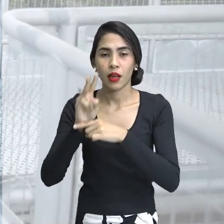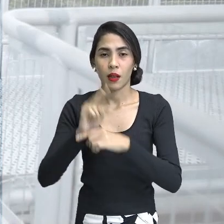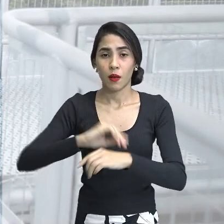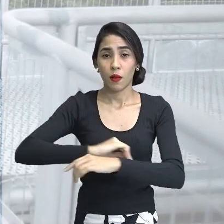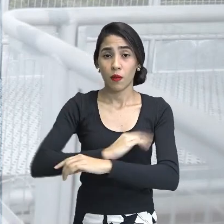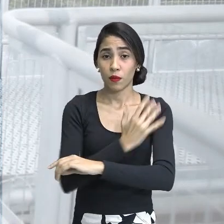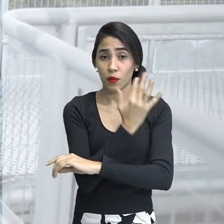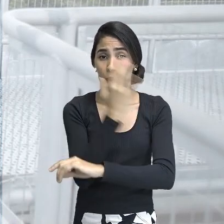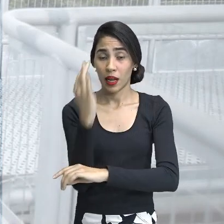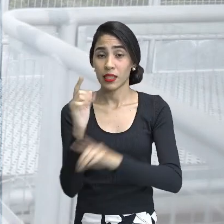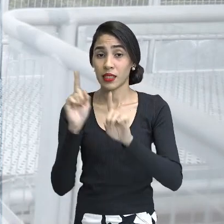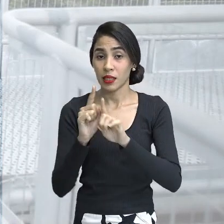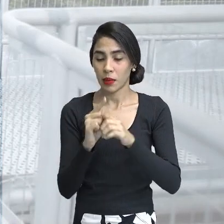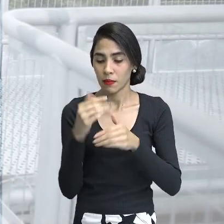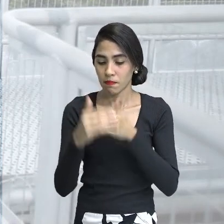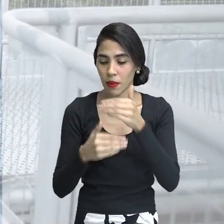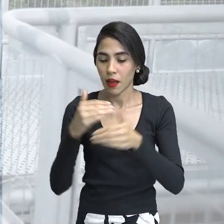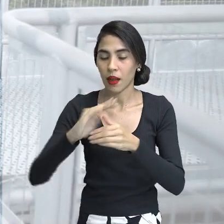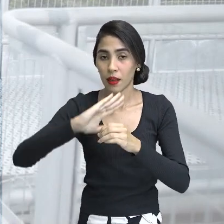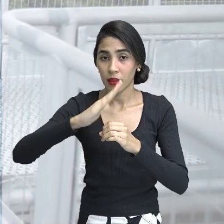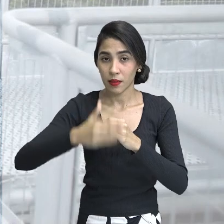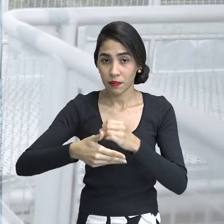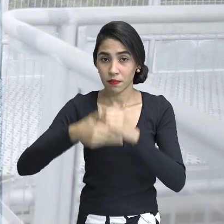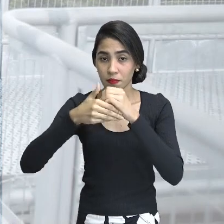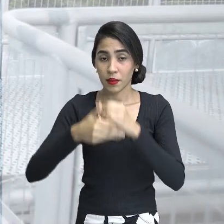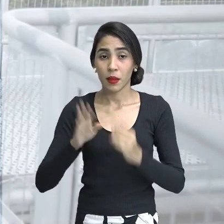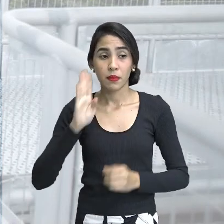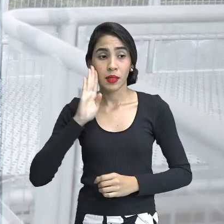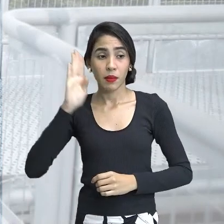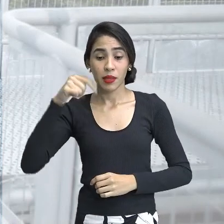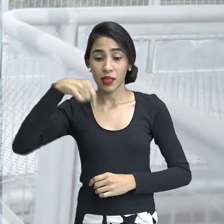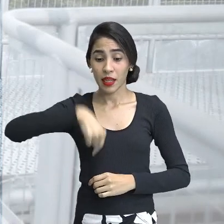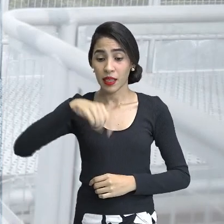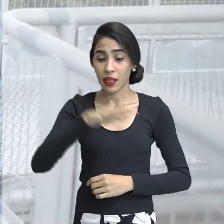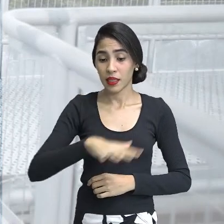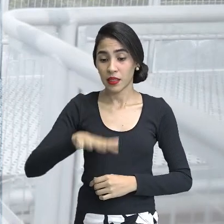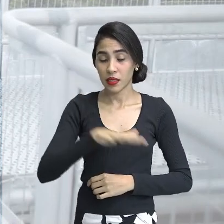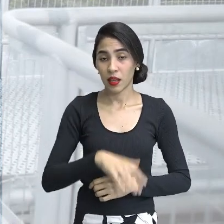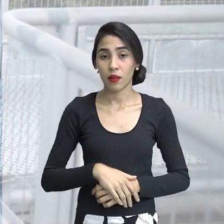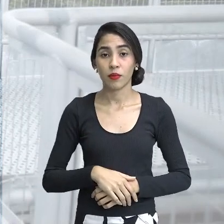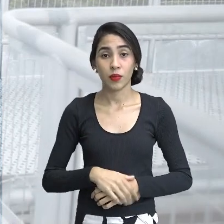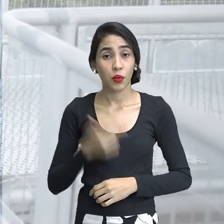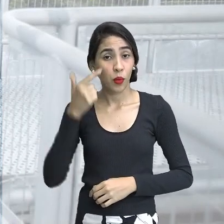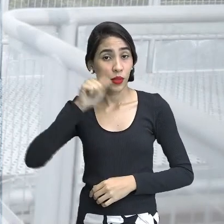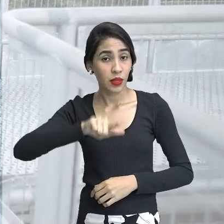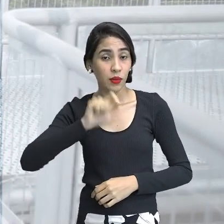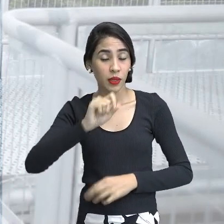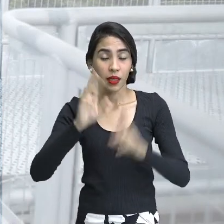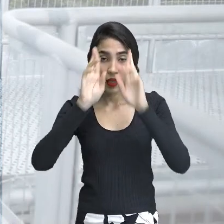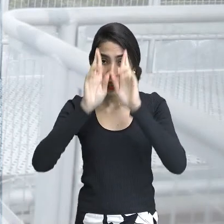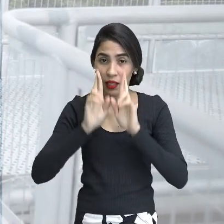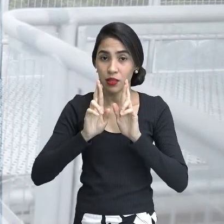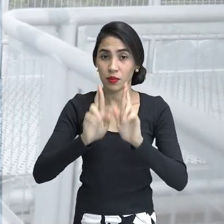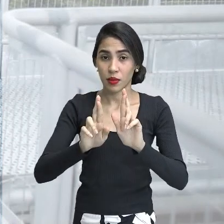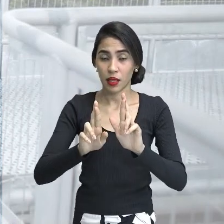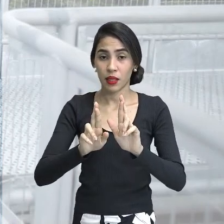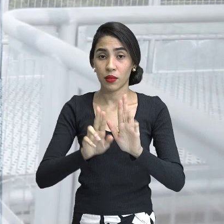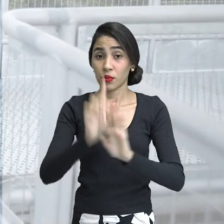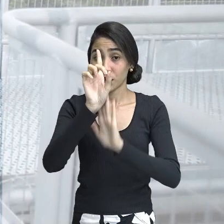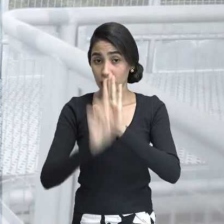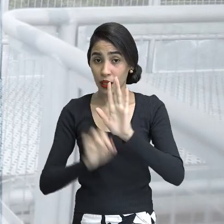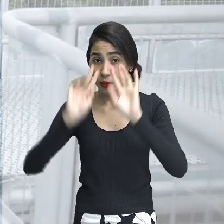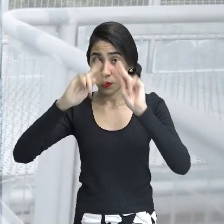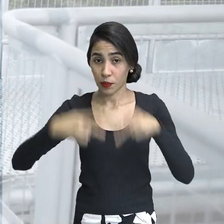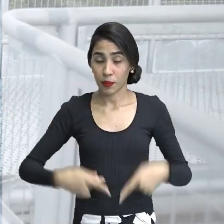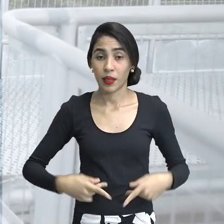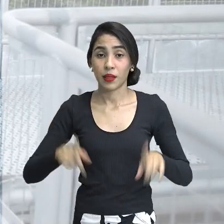desenvolvimento sustentável, tá? Principalmente na nossa região, e assim a gente pode garantir, né, o respeito pelos direitos